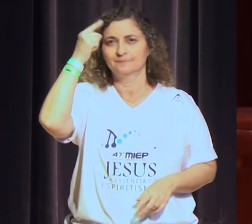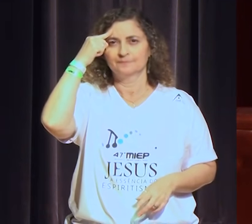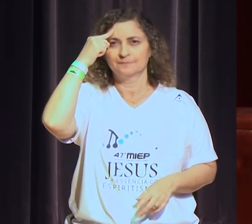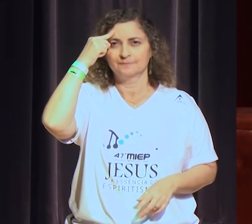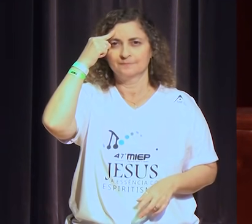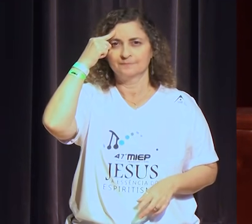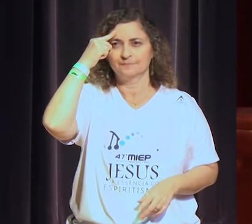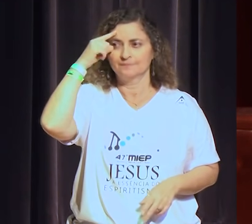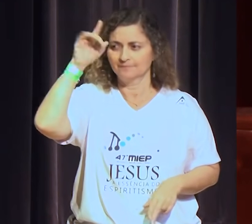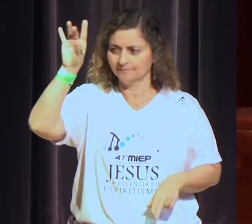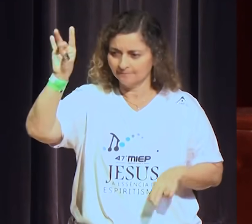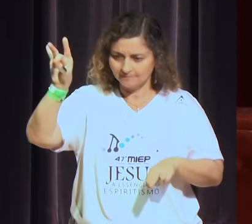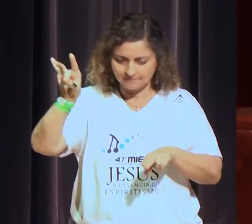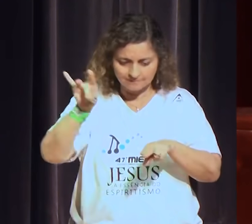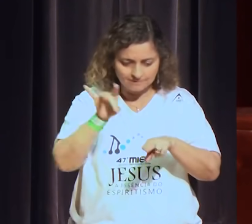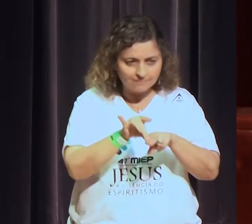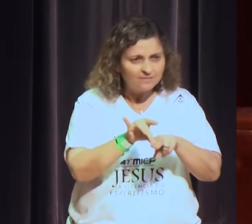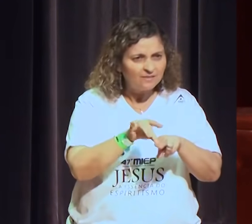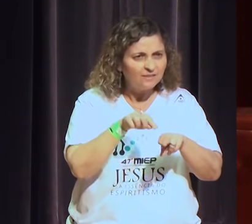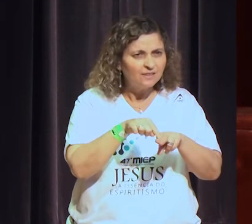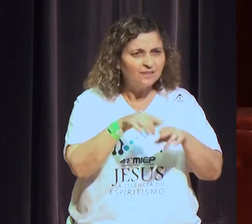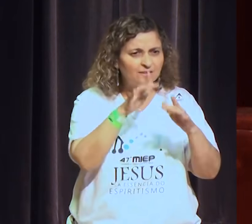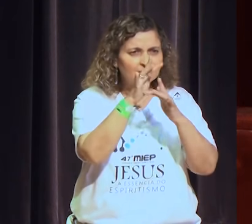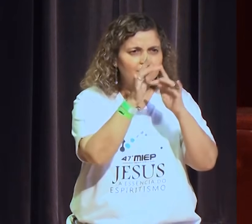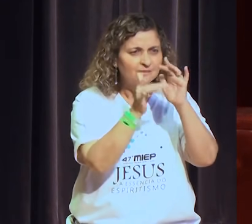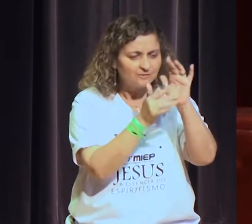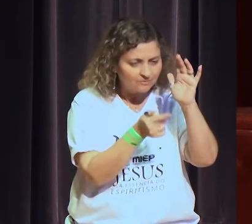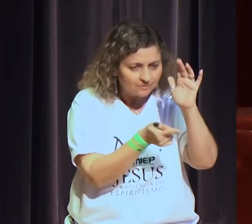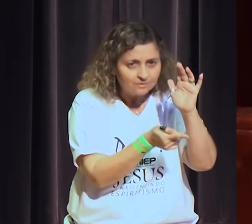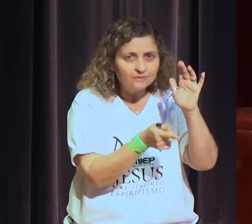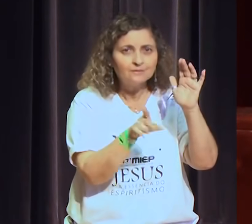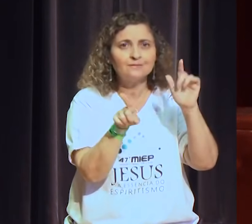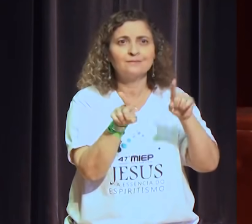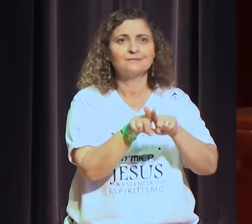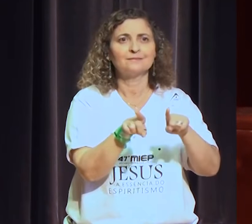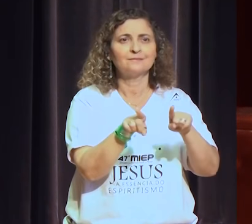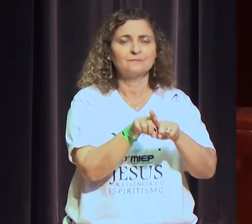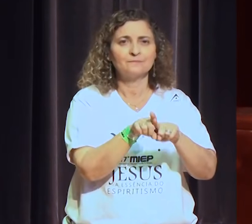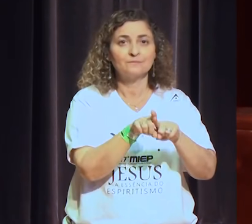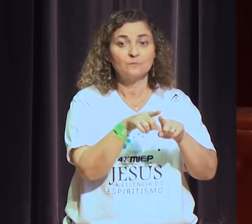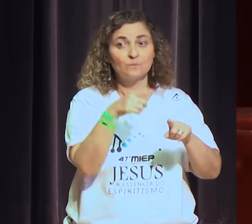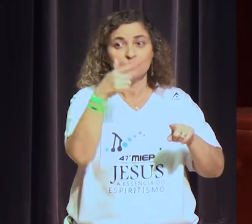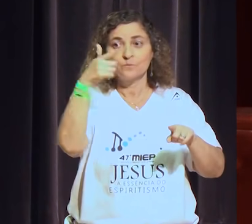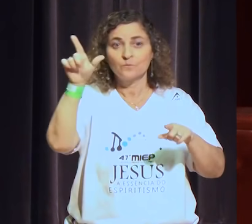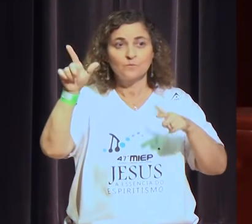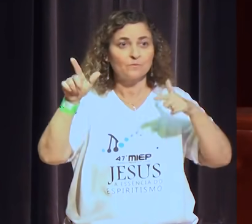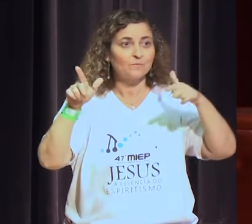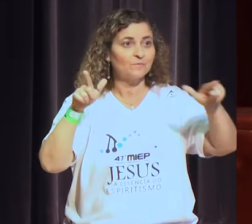E é isso que eu gostaria que você pensasse. Agora, além dele,